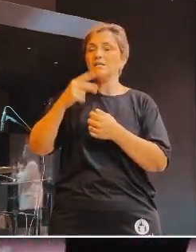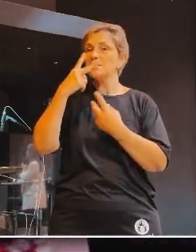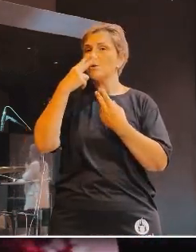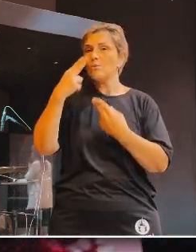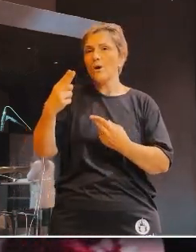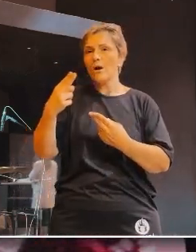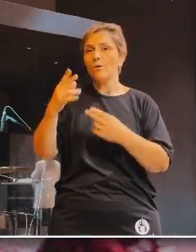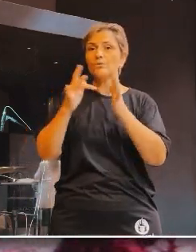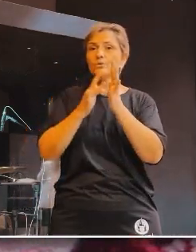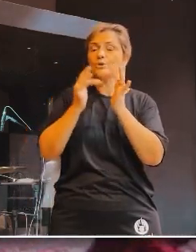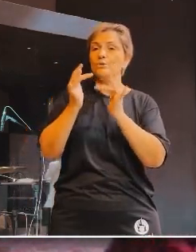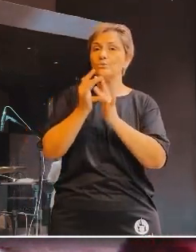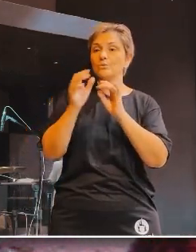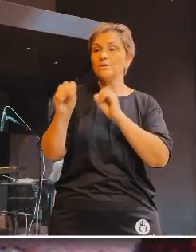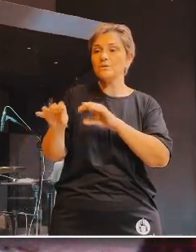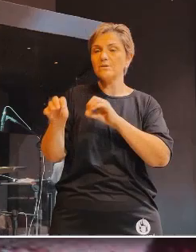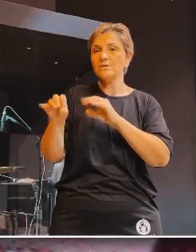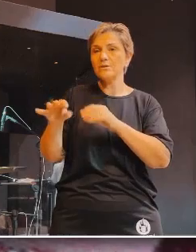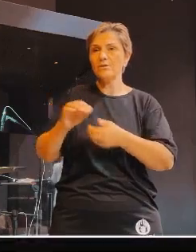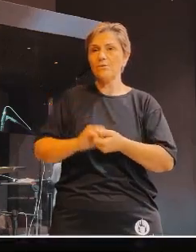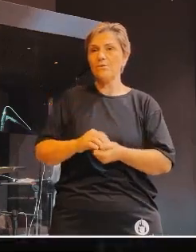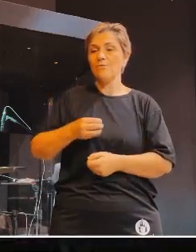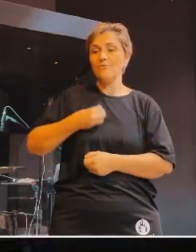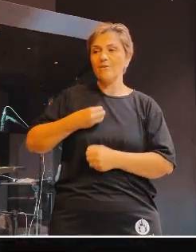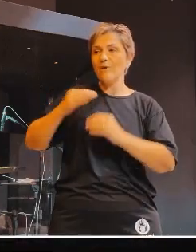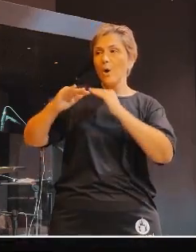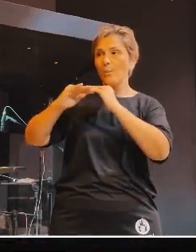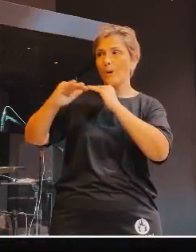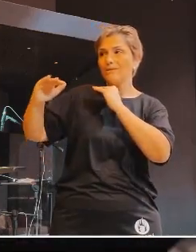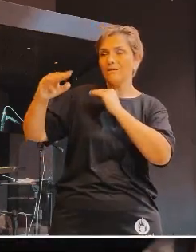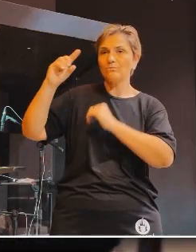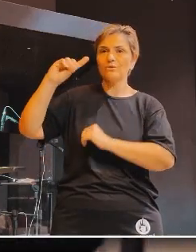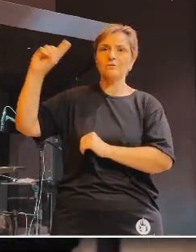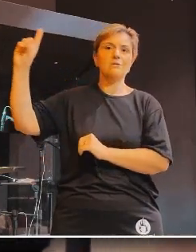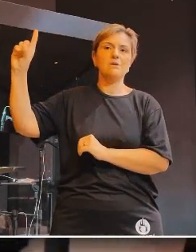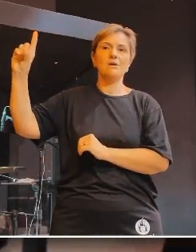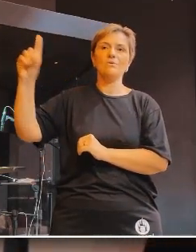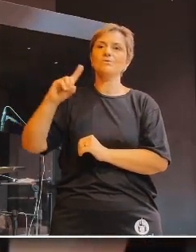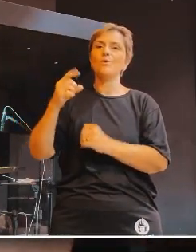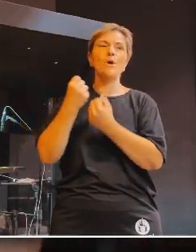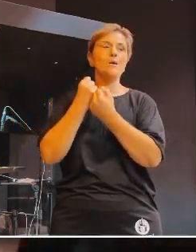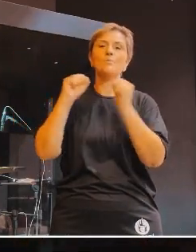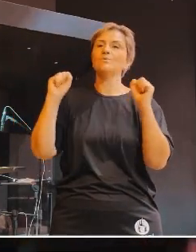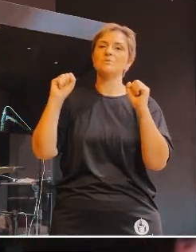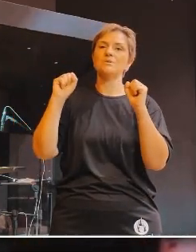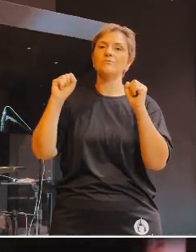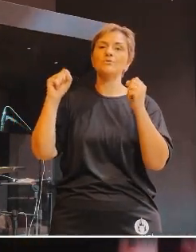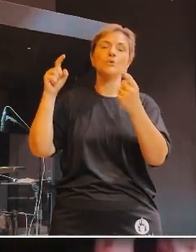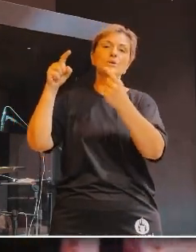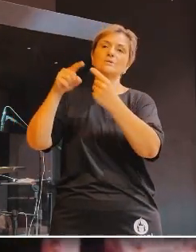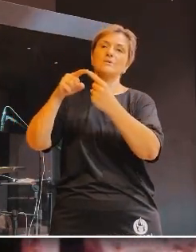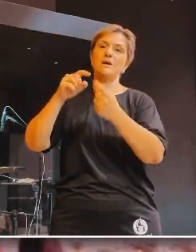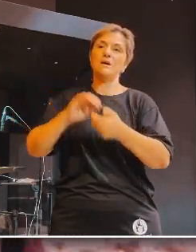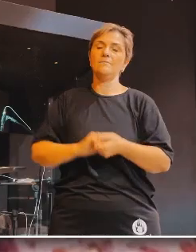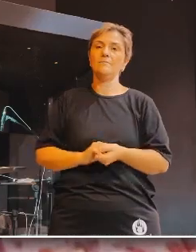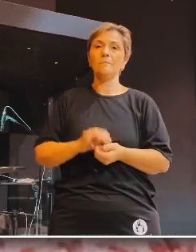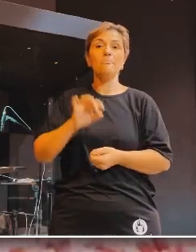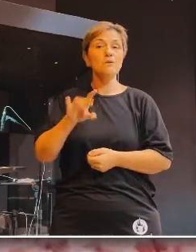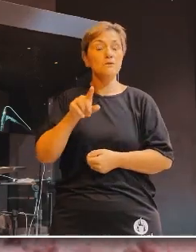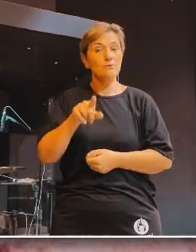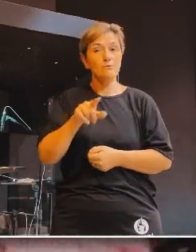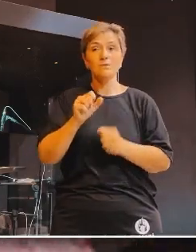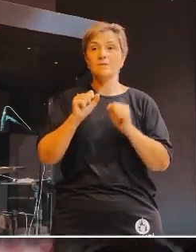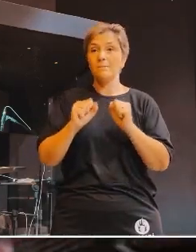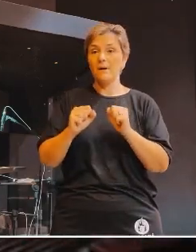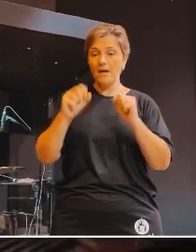ensinou. O padrão de Deus não é algo impossível a ser atingido. É só você parar de